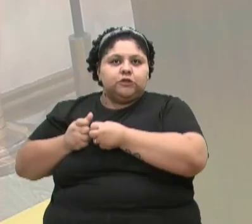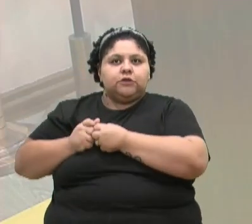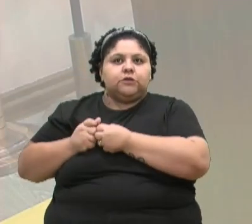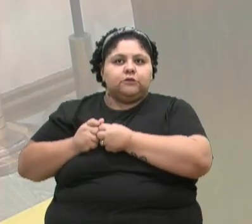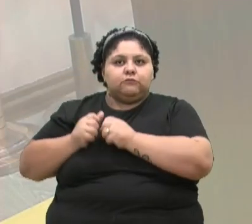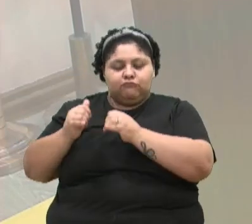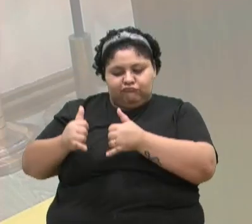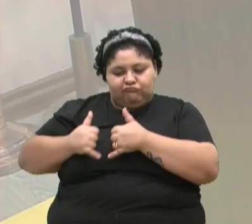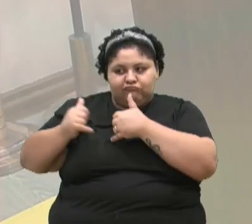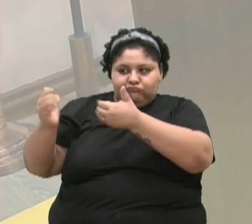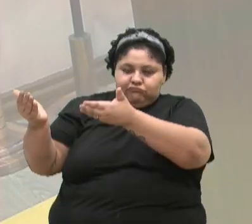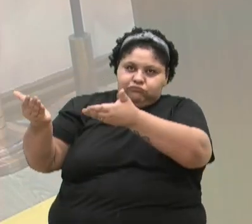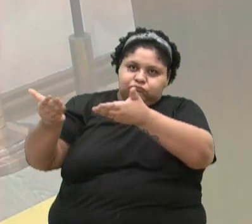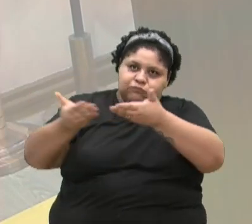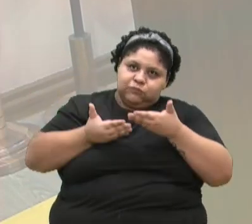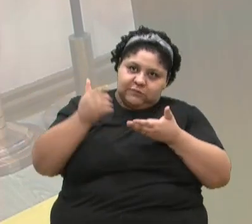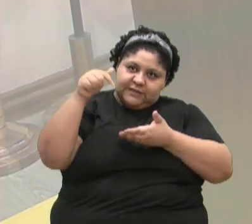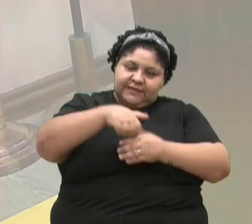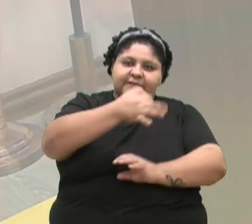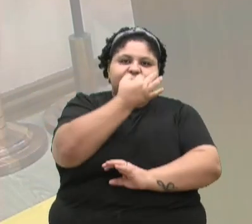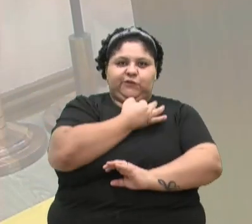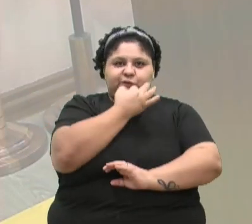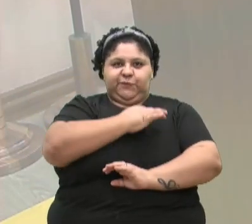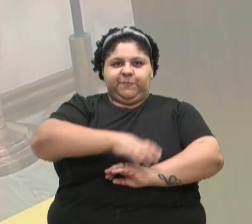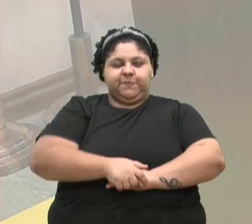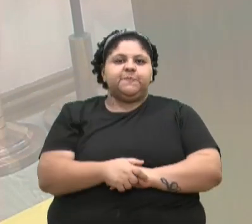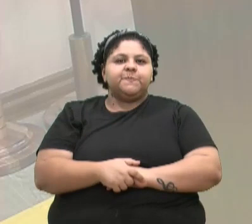honra recebê-la aqui em Caxias do Sul.